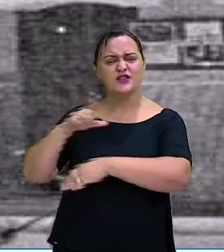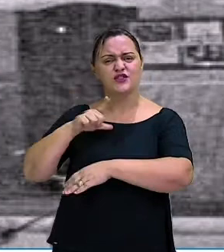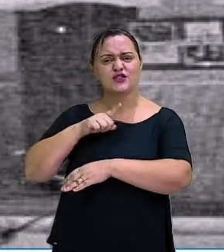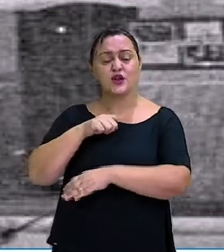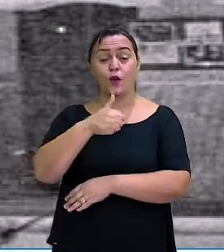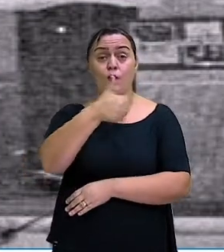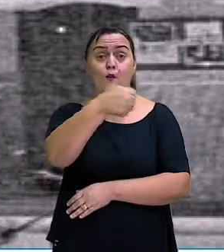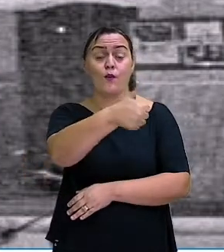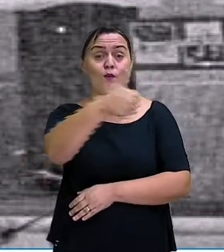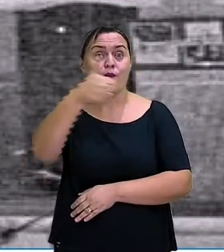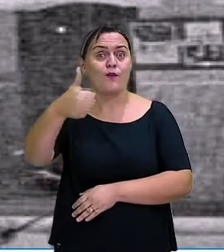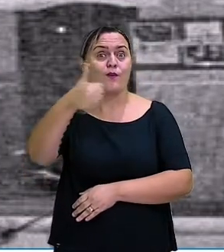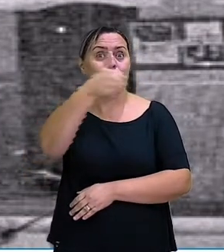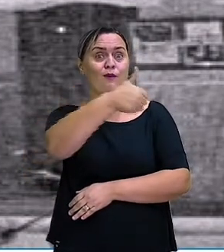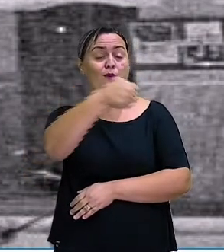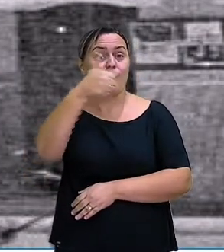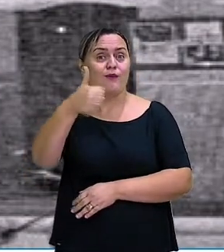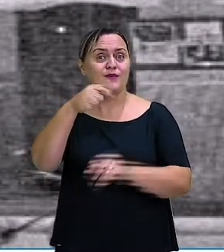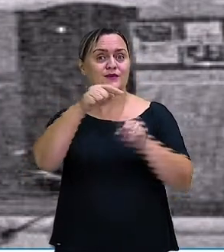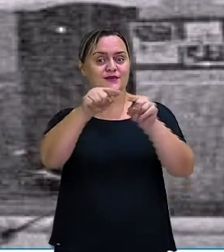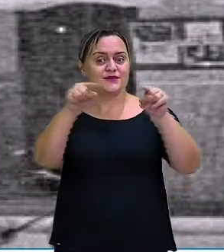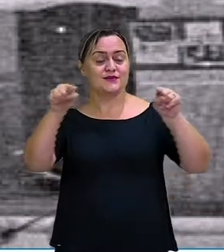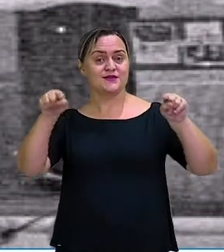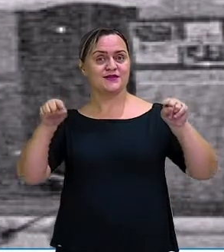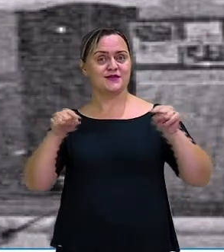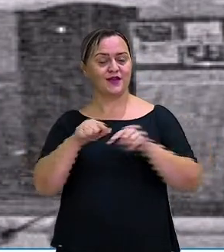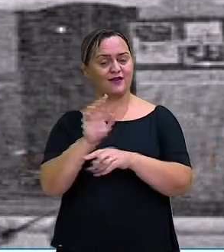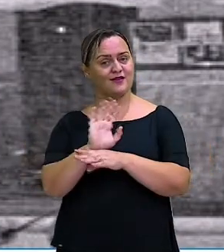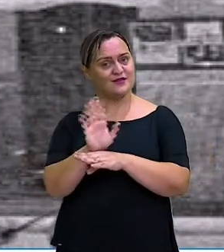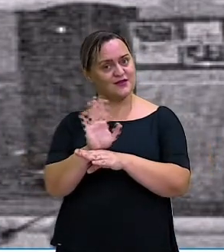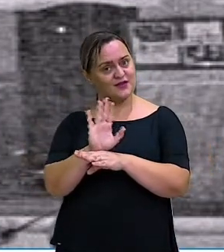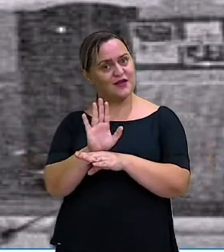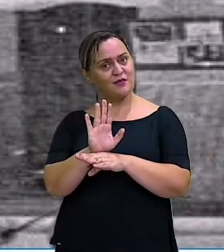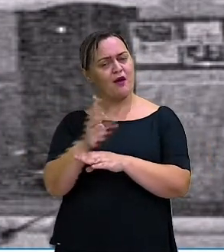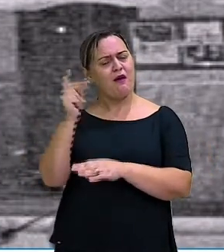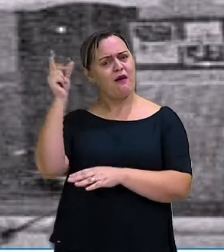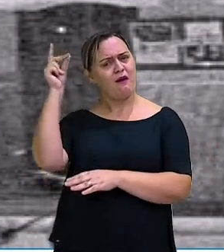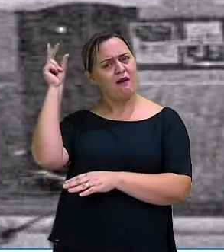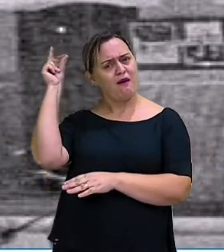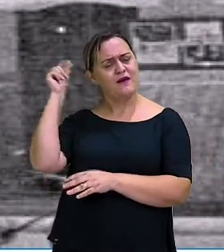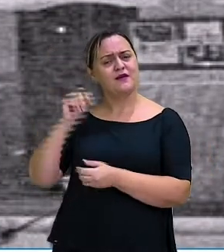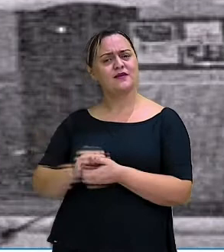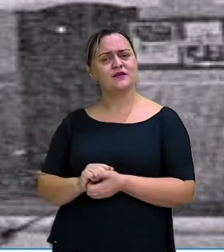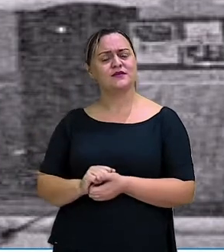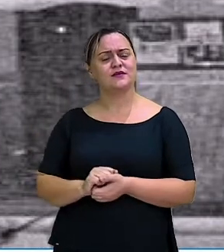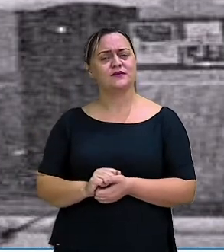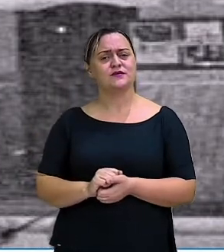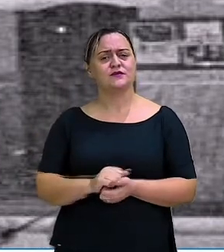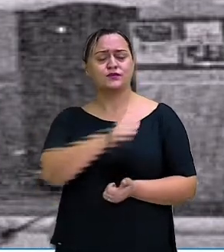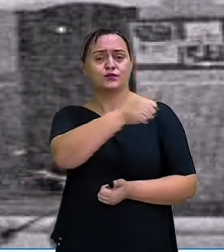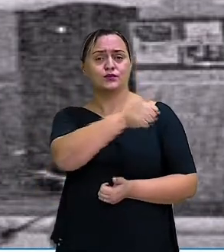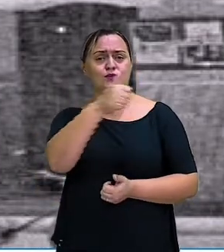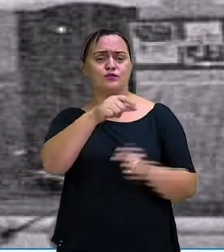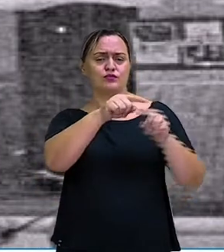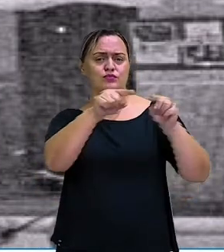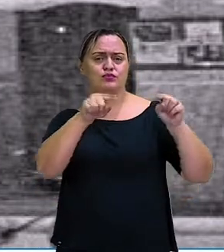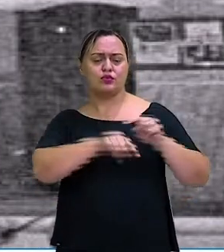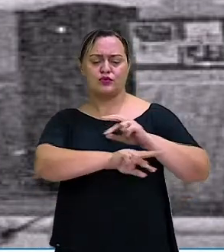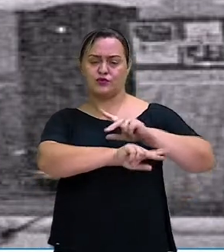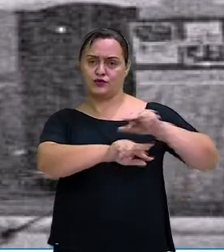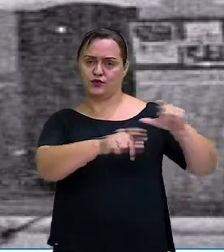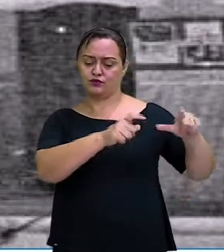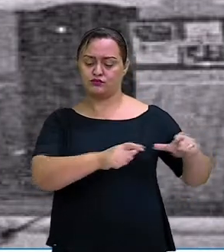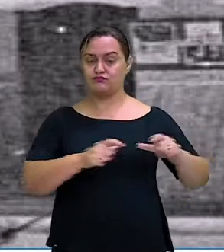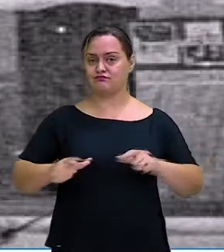de 60. Não era no shopping, né? Nem tinha. Eram salas em diferentes locais dentro da cidade.